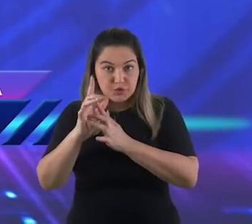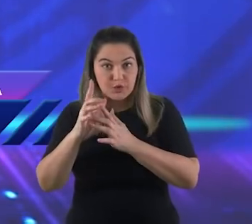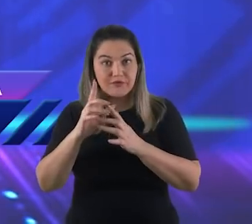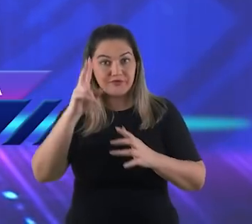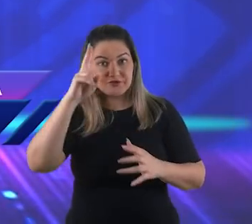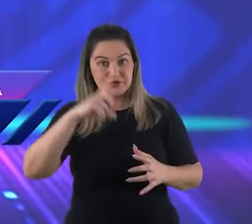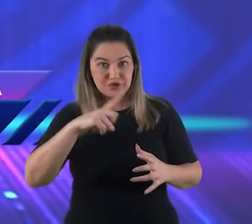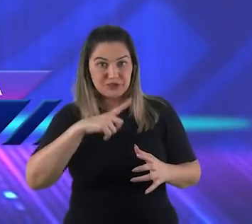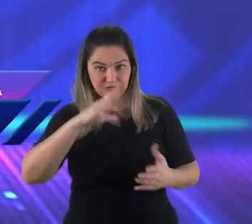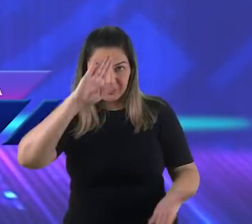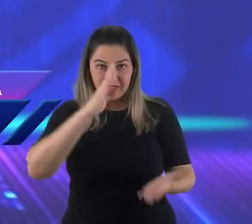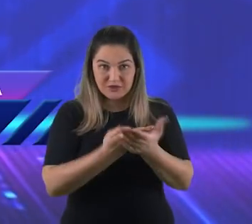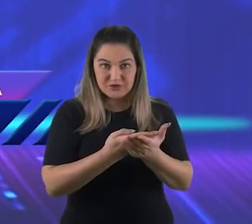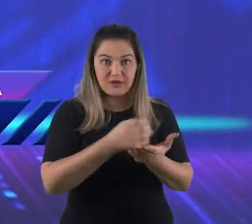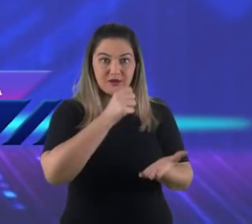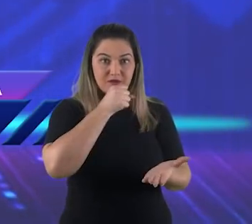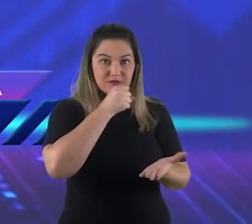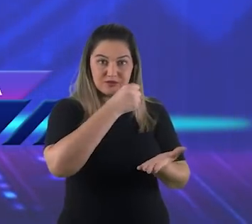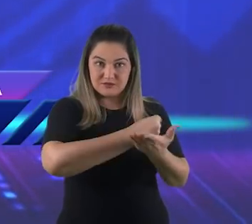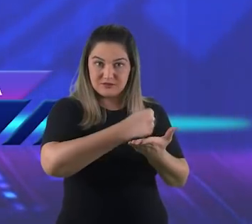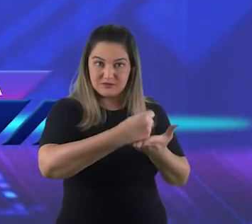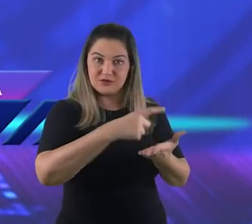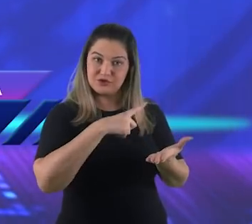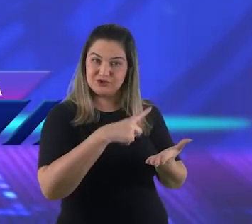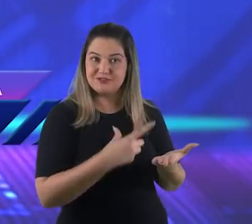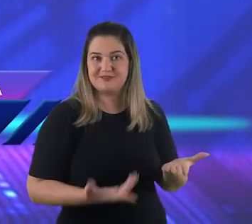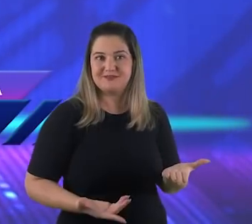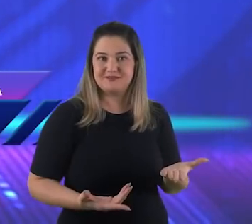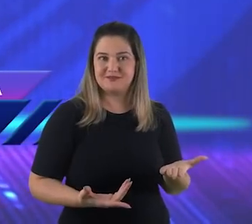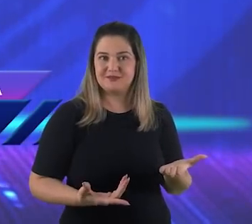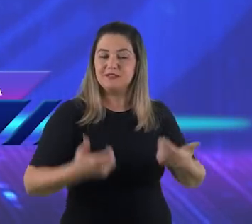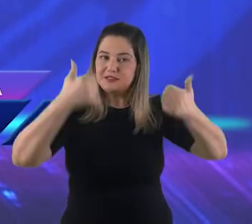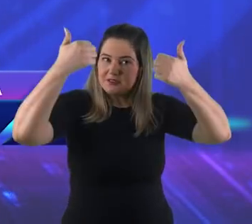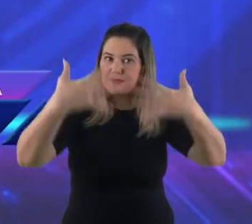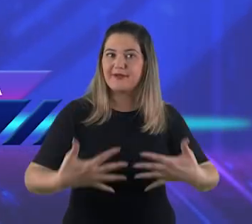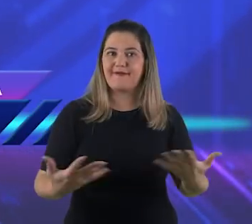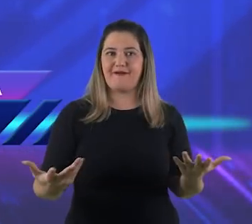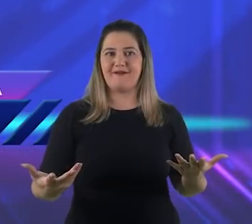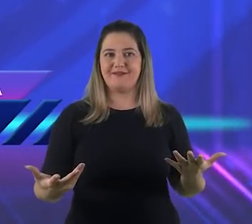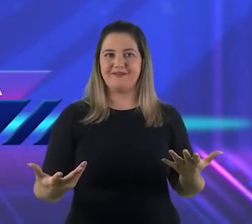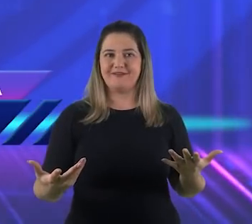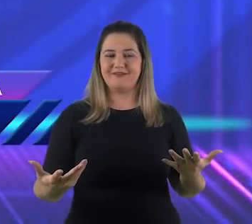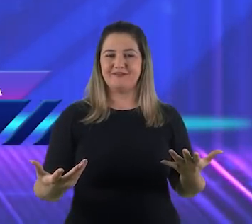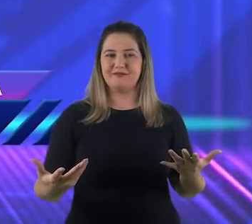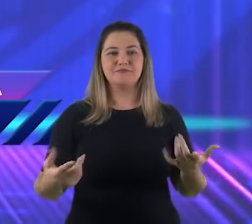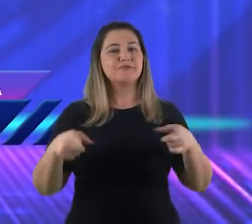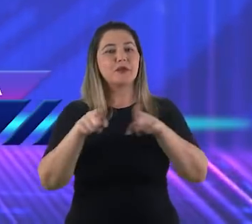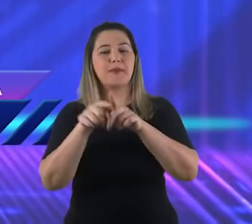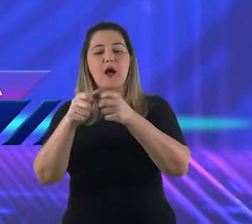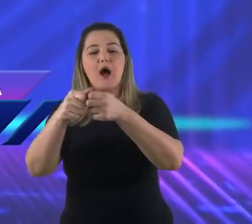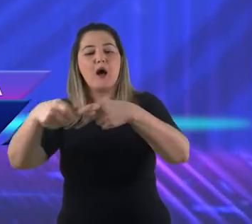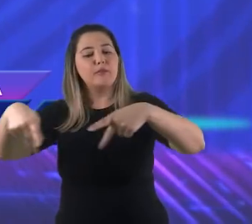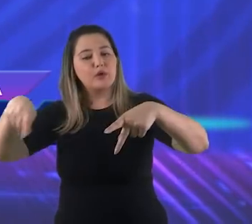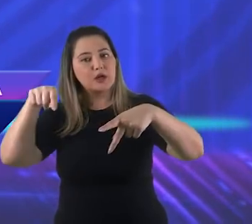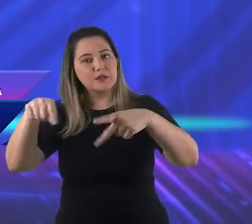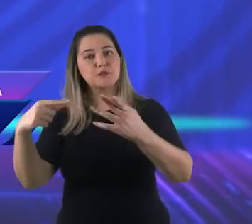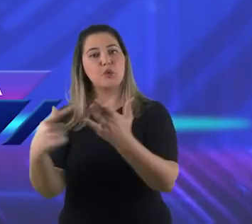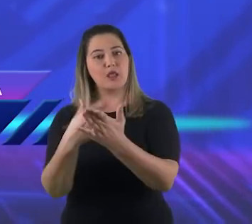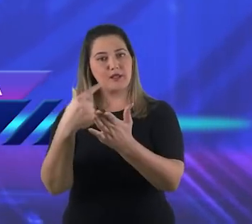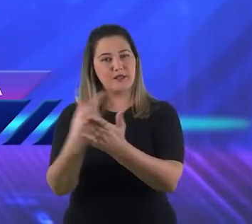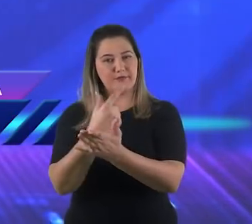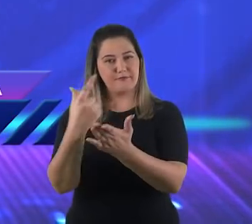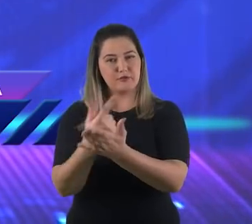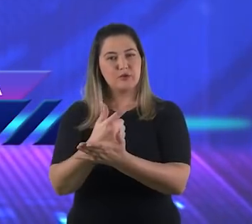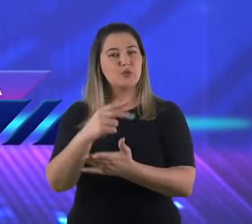encontrava bases na Bíblia para explicar quem ele era. O livro do Apocalipse não é um